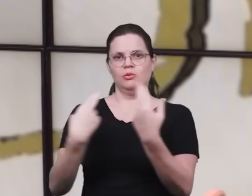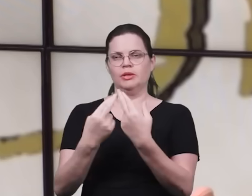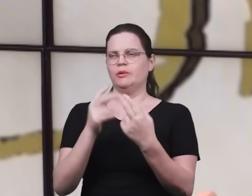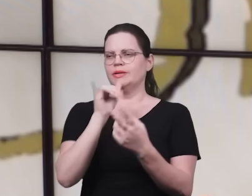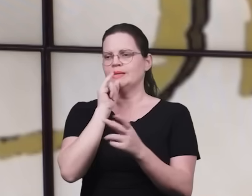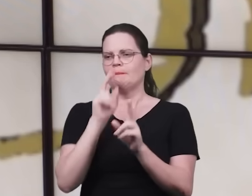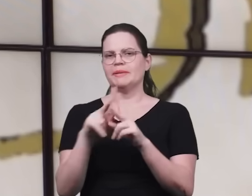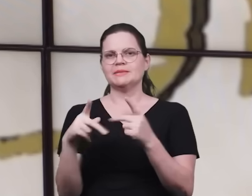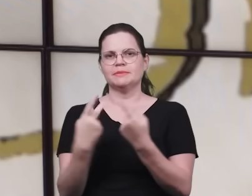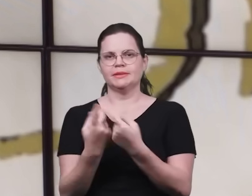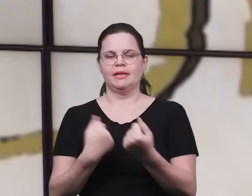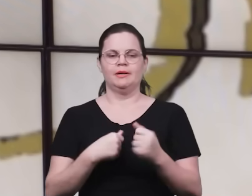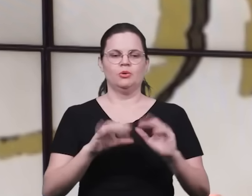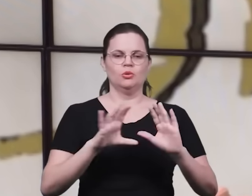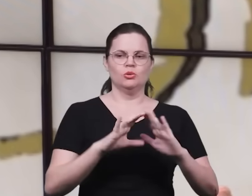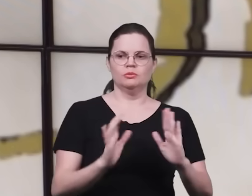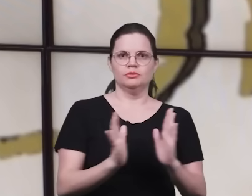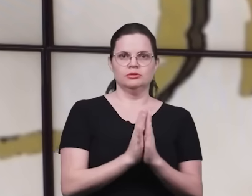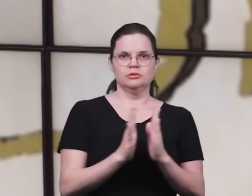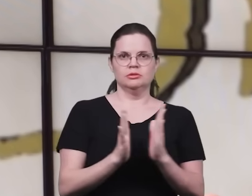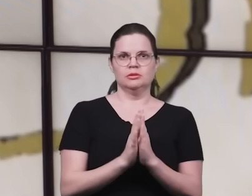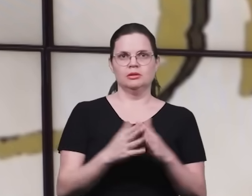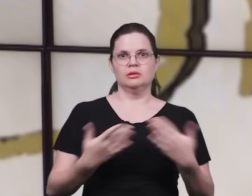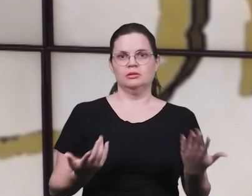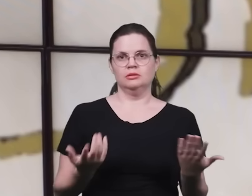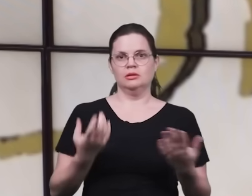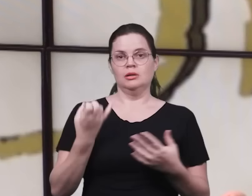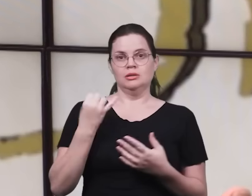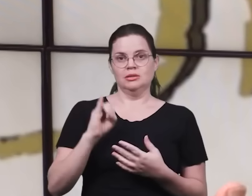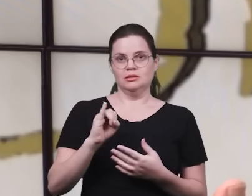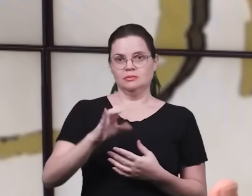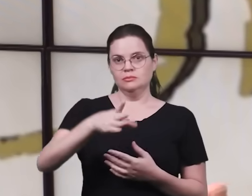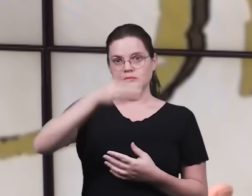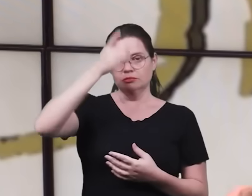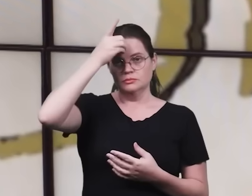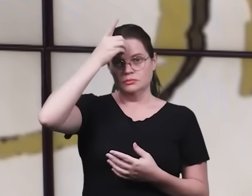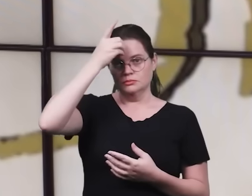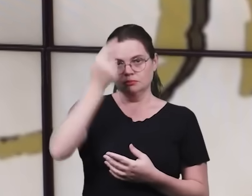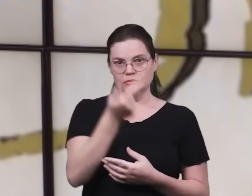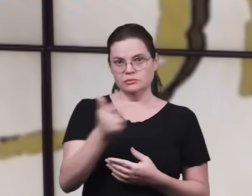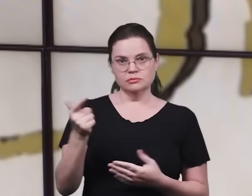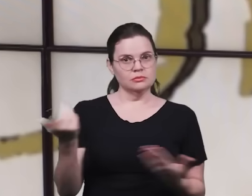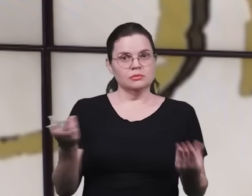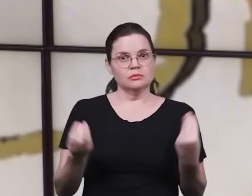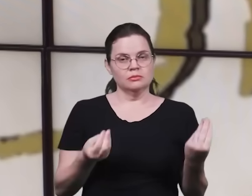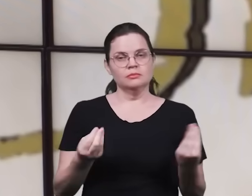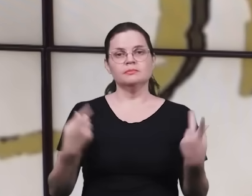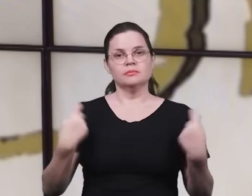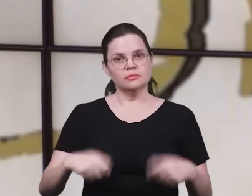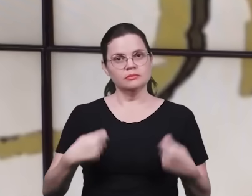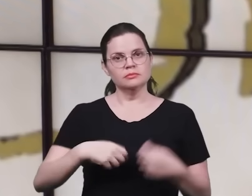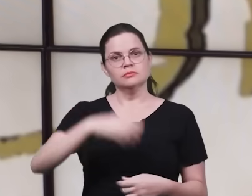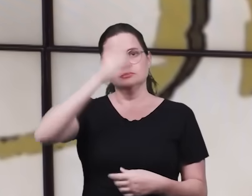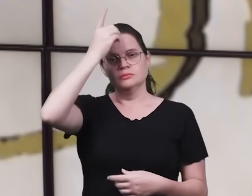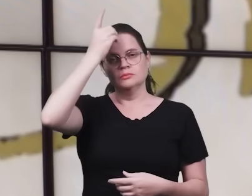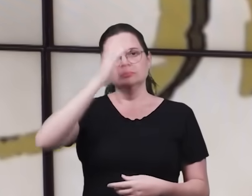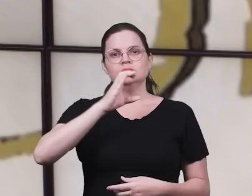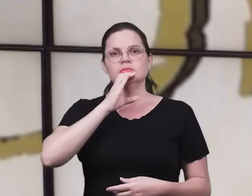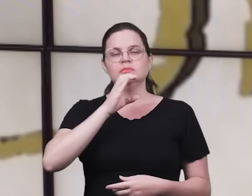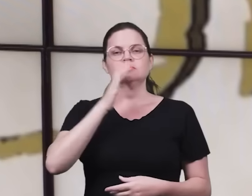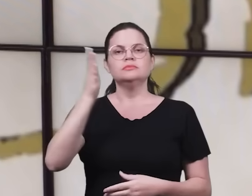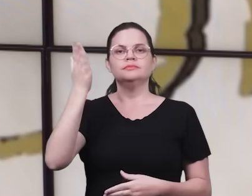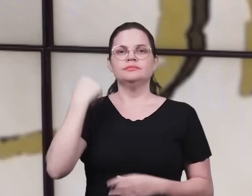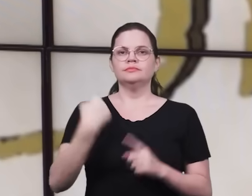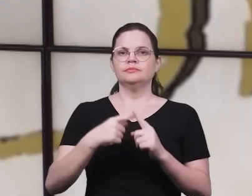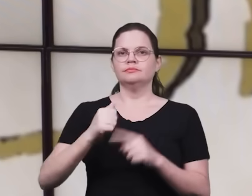numa reunião de grupo de intercessão, como esse dom é fundamental para que o governo da igreja seja direcionado pelo Senhor. É o dom